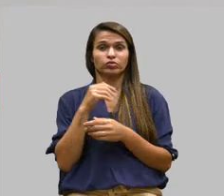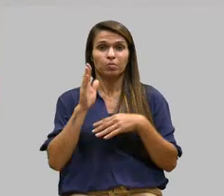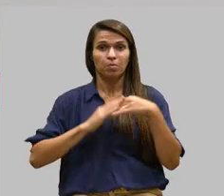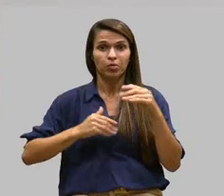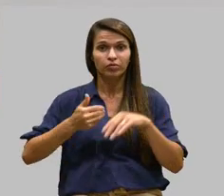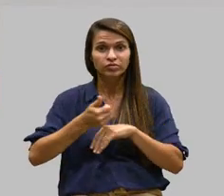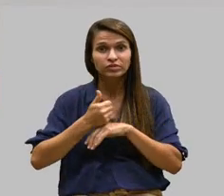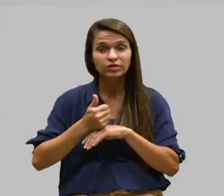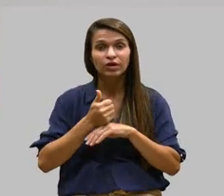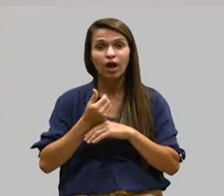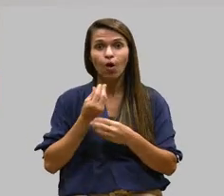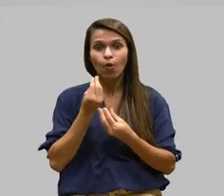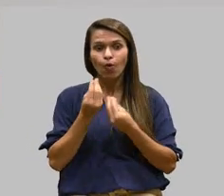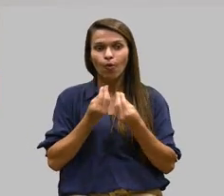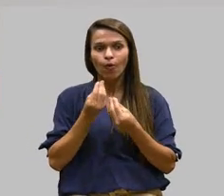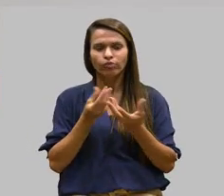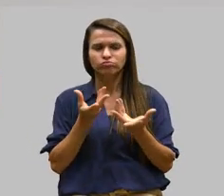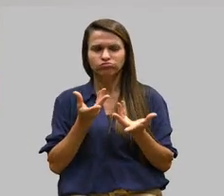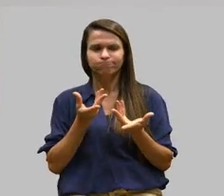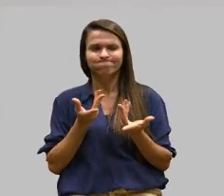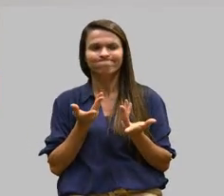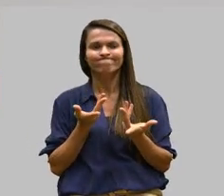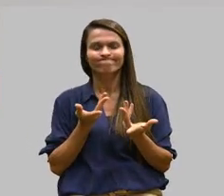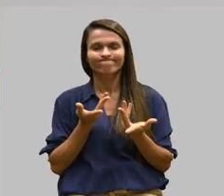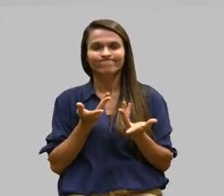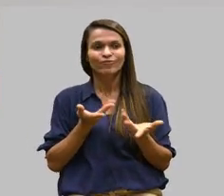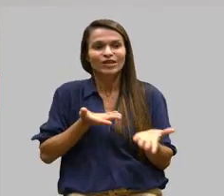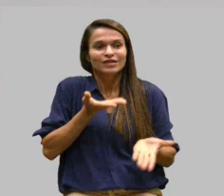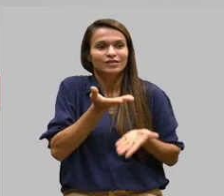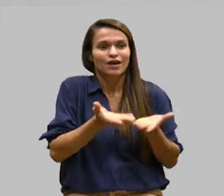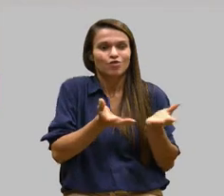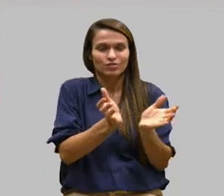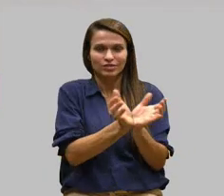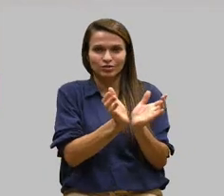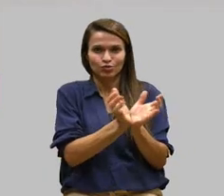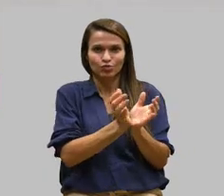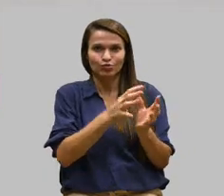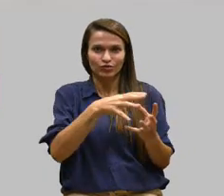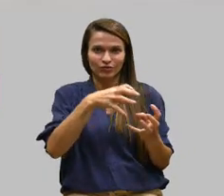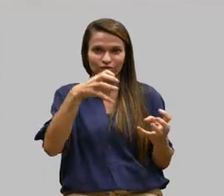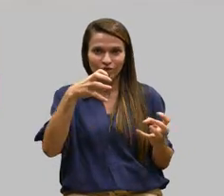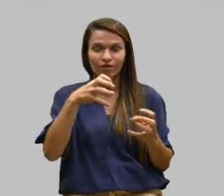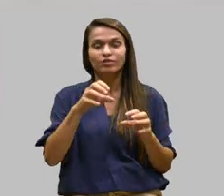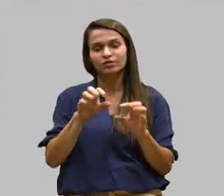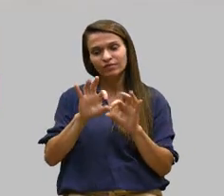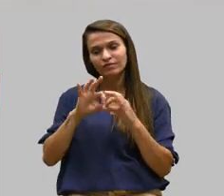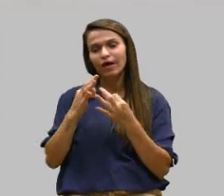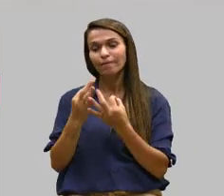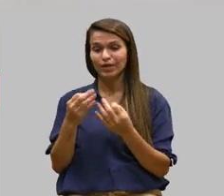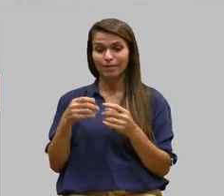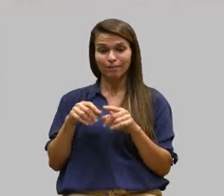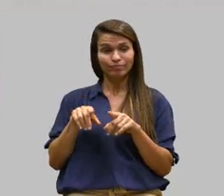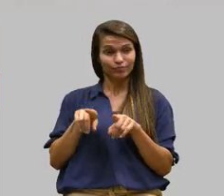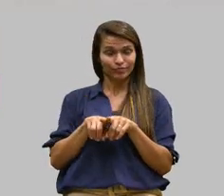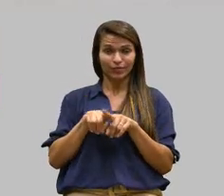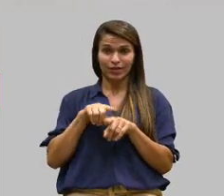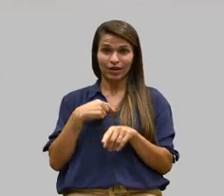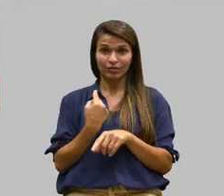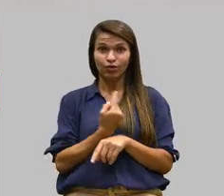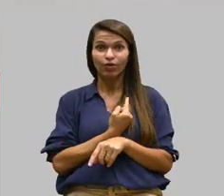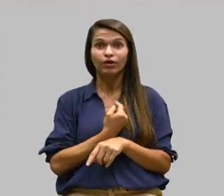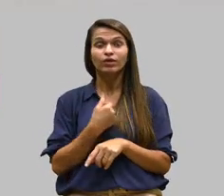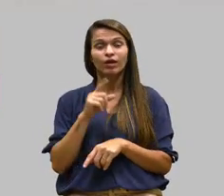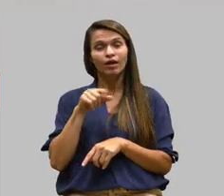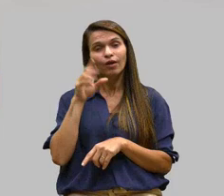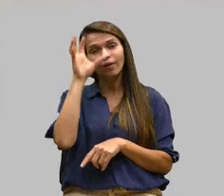lidar com eles no envelhecer isso é muito novo para nós né tanto para as famílias como para nós né então assim é